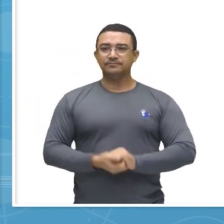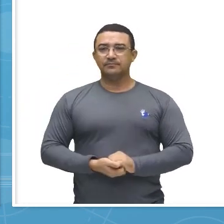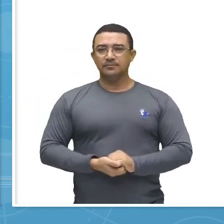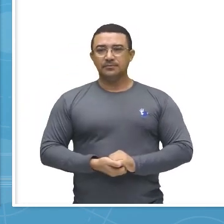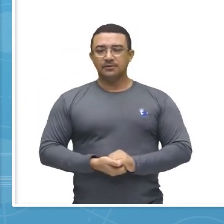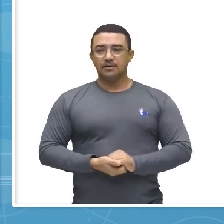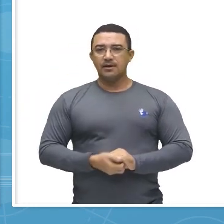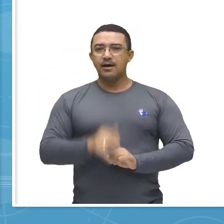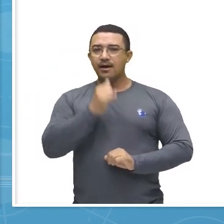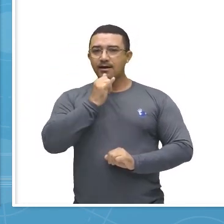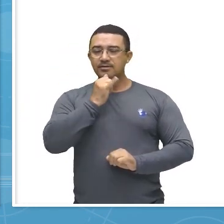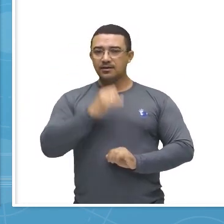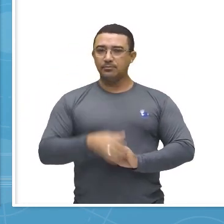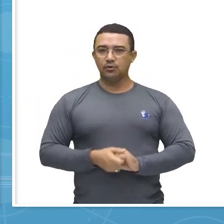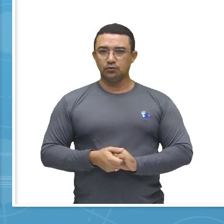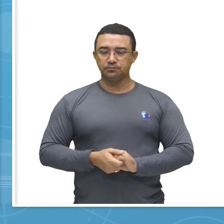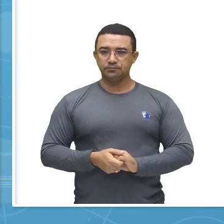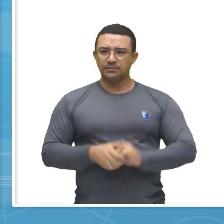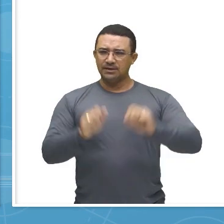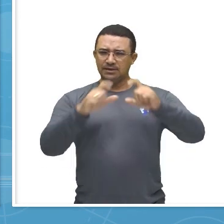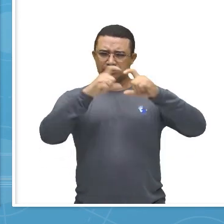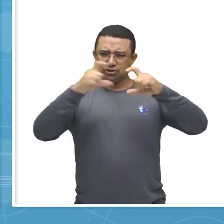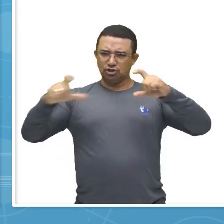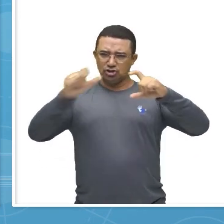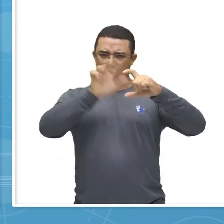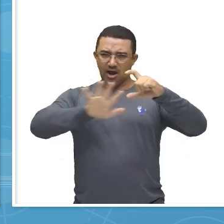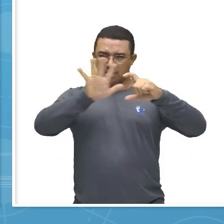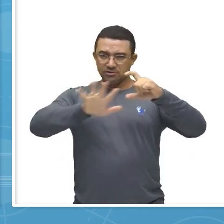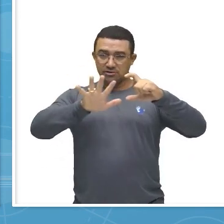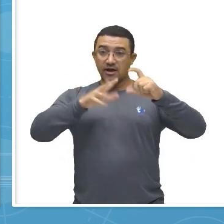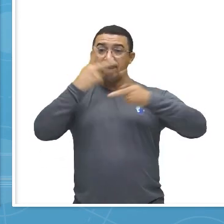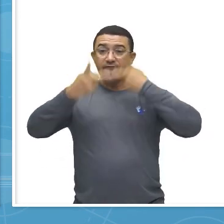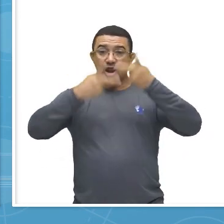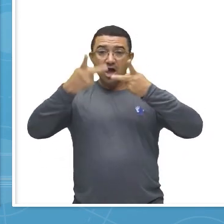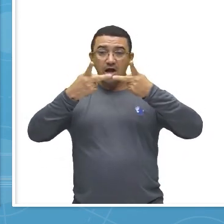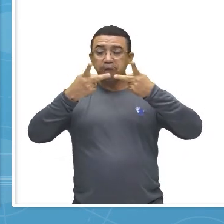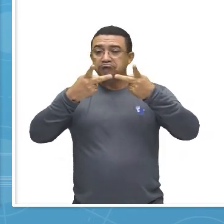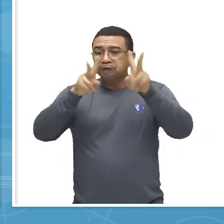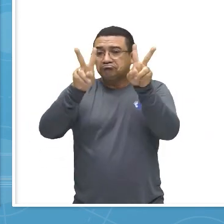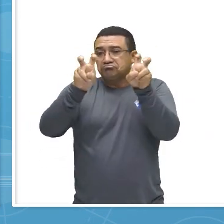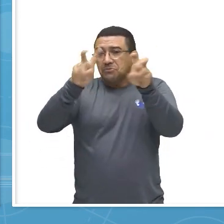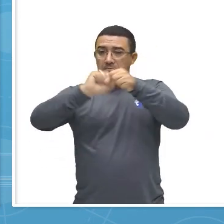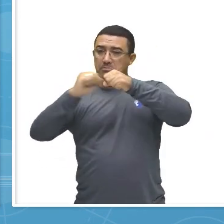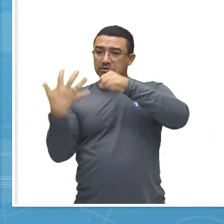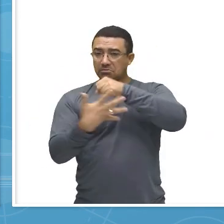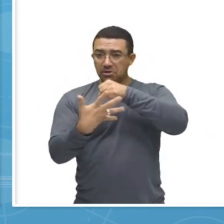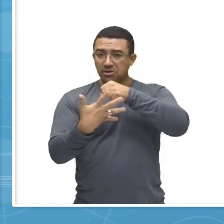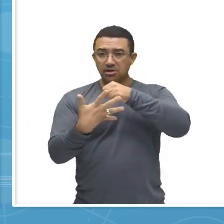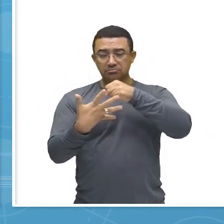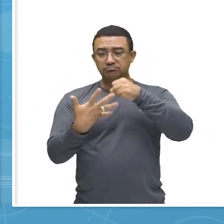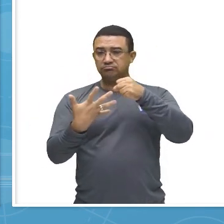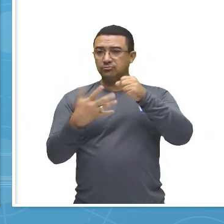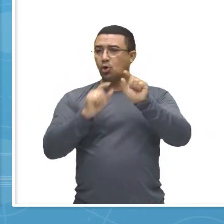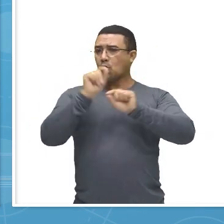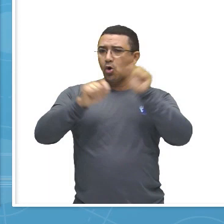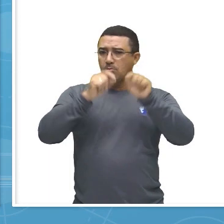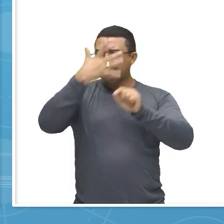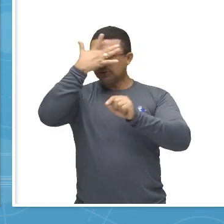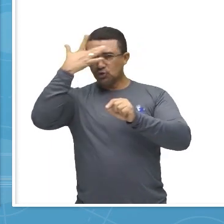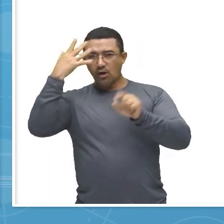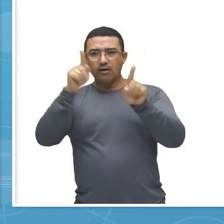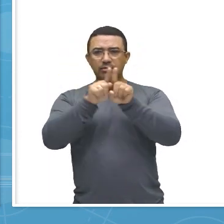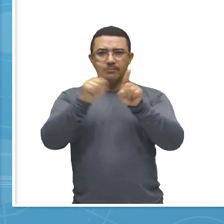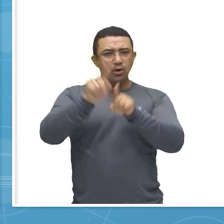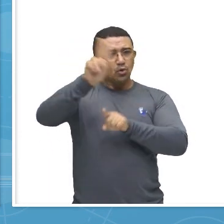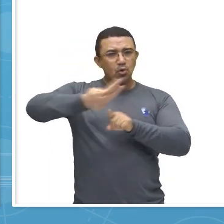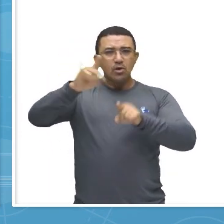Poderíamos aí citar, por exemplo, uma charge que fosse falar da pandemia, da situação das pessoas que utilizam a